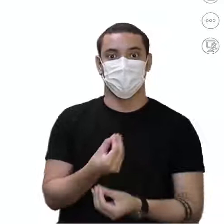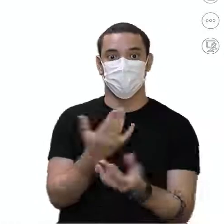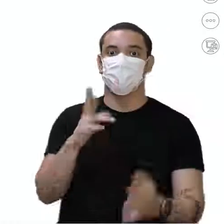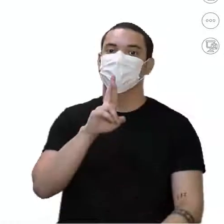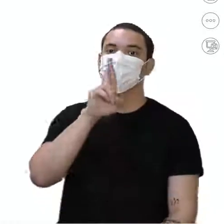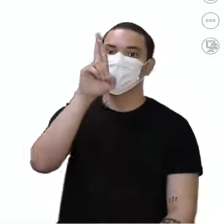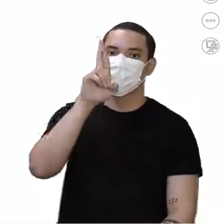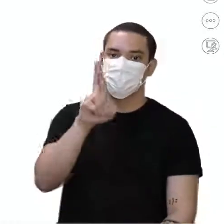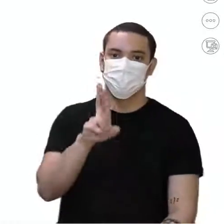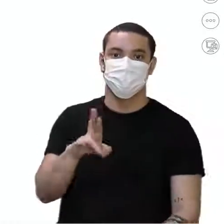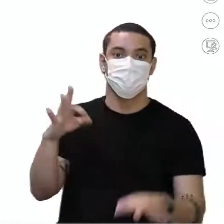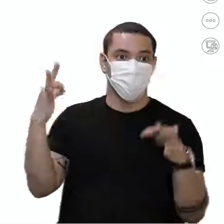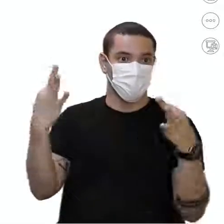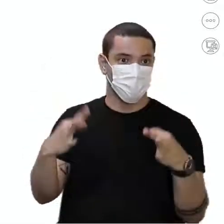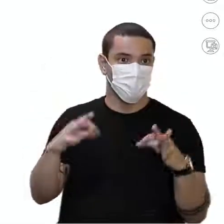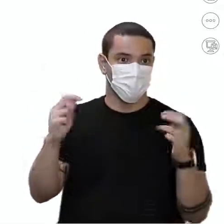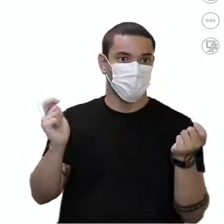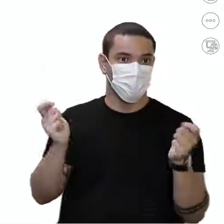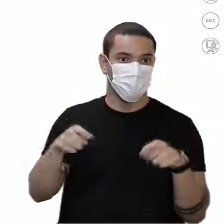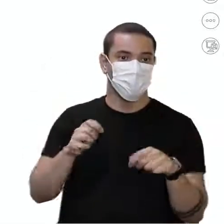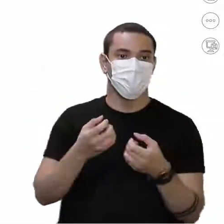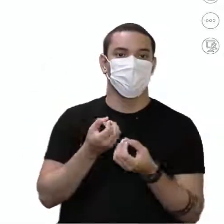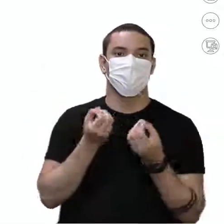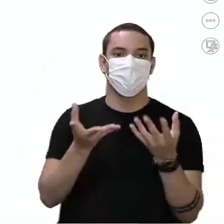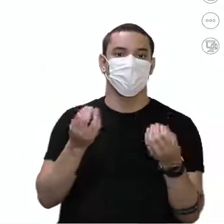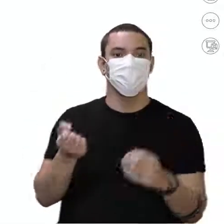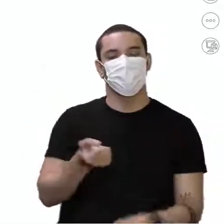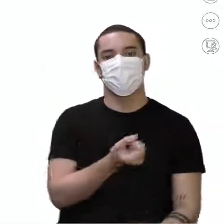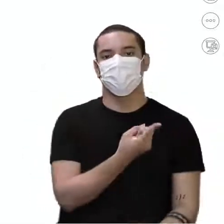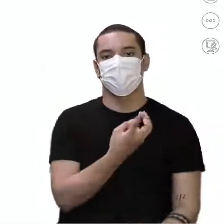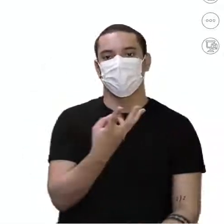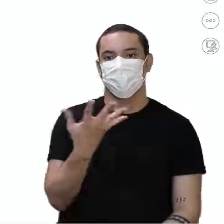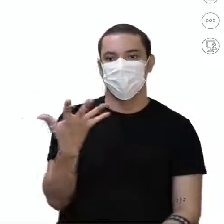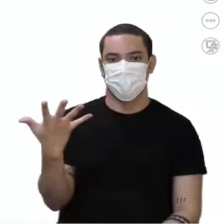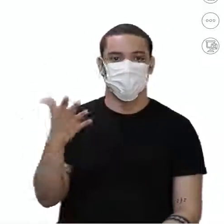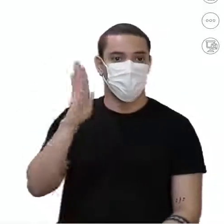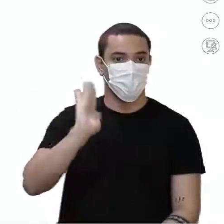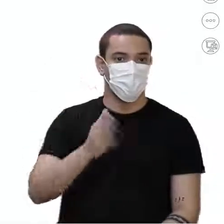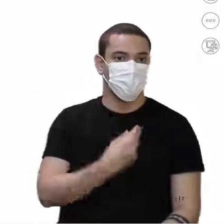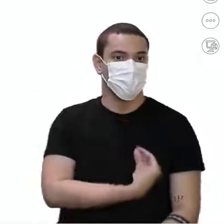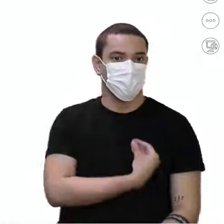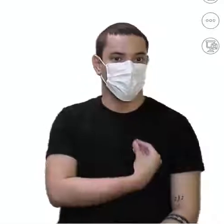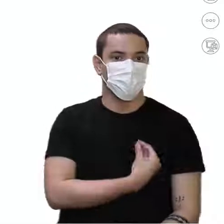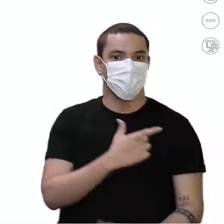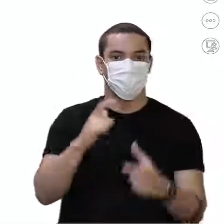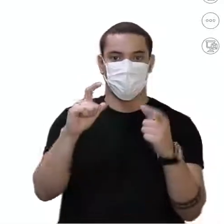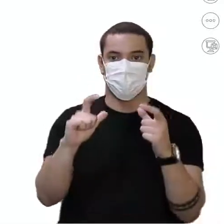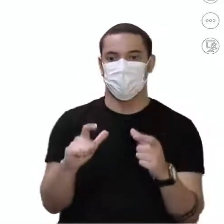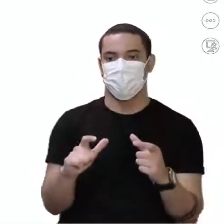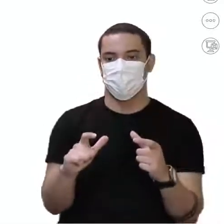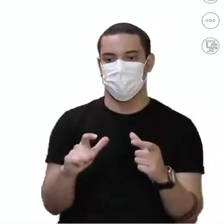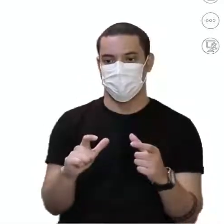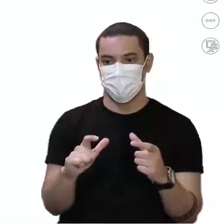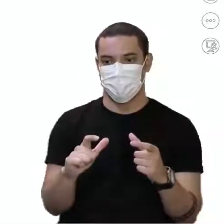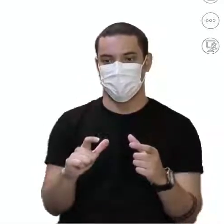resposta afirmativa, podemos informar a quantidade de vezes que já estivemos em um determinado